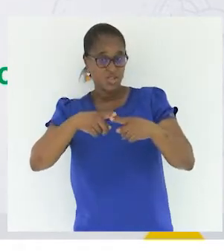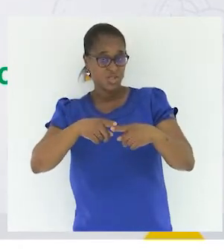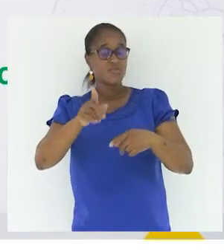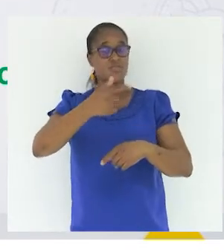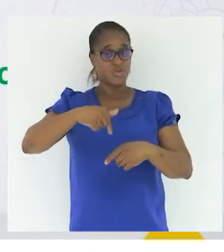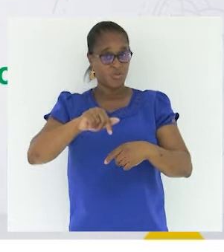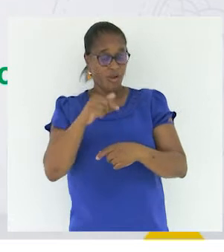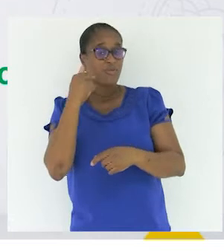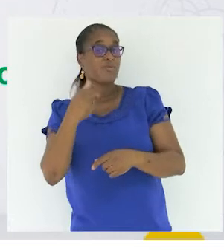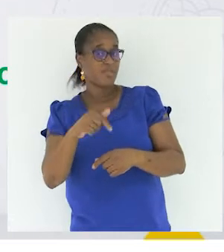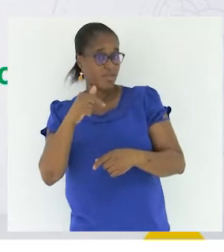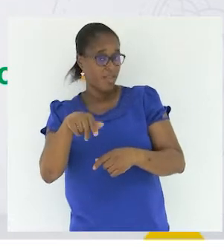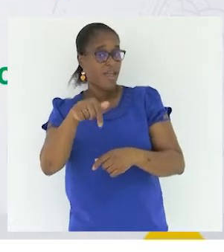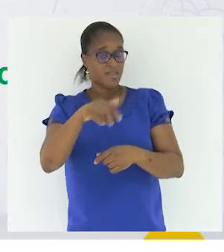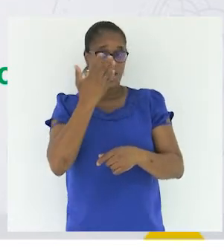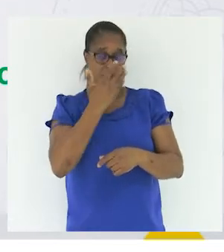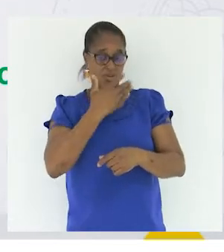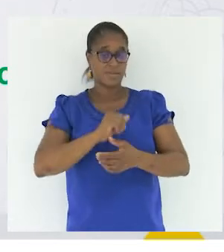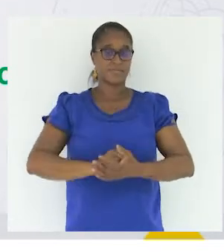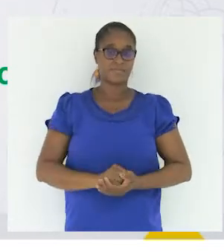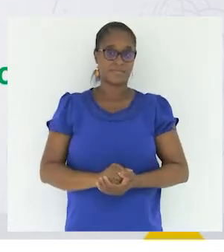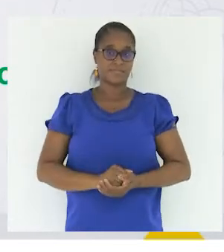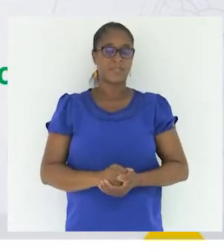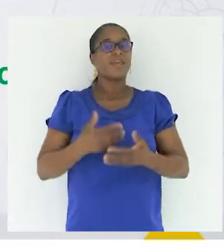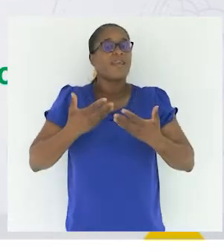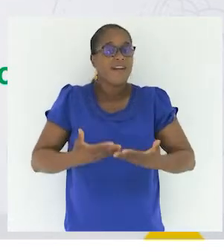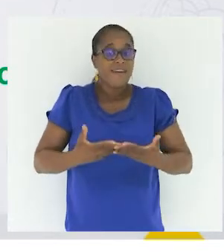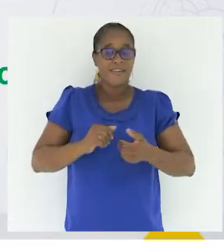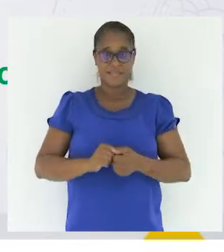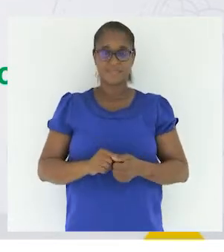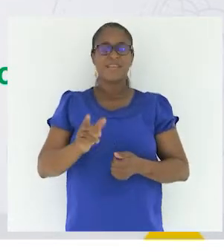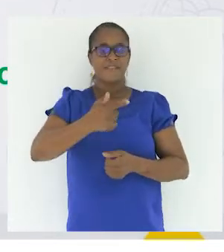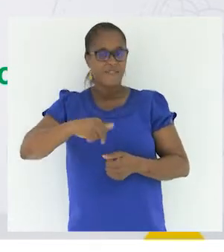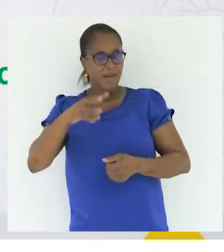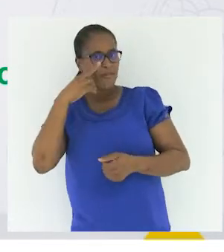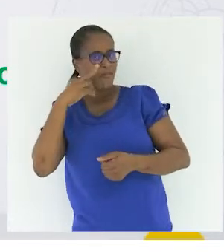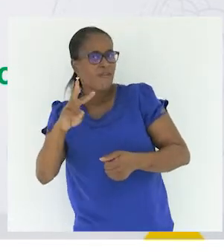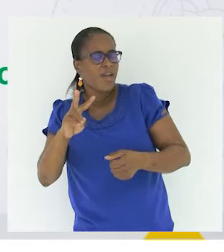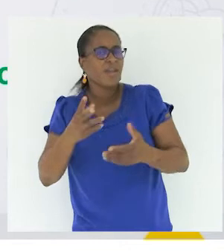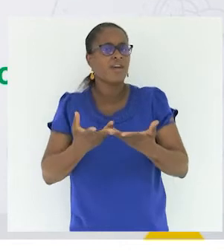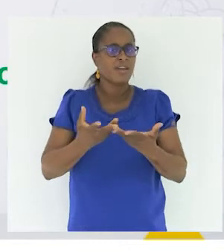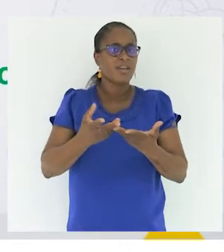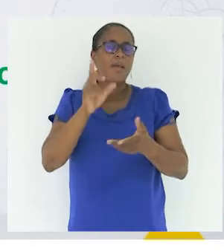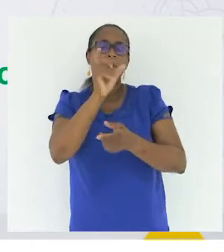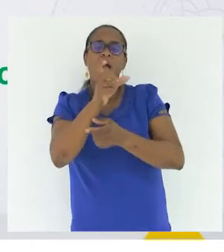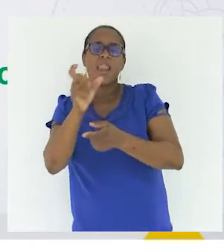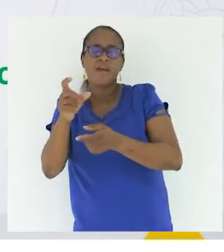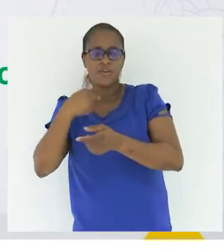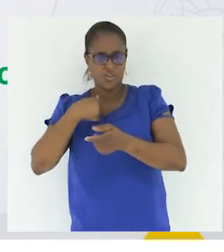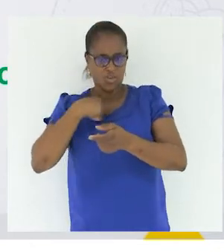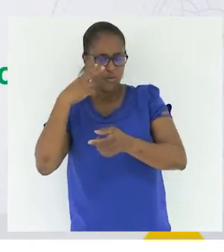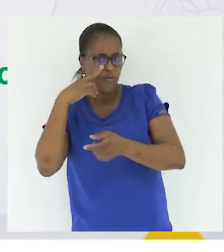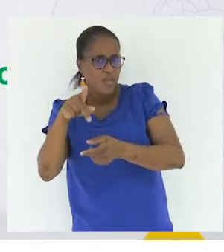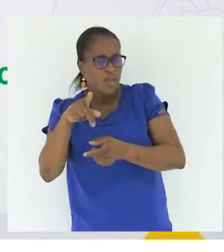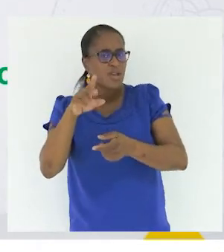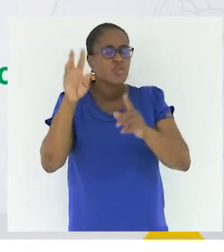que nós temos para esta aula. E agora, vamos ver as palavras que eu